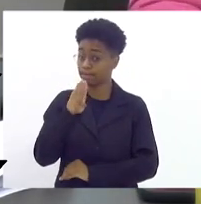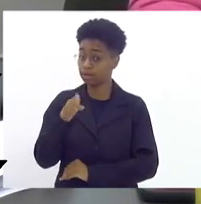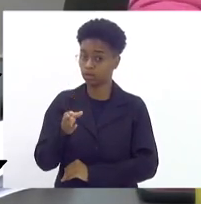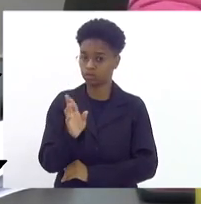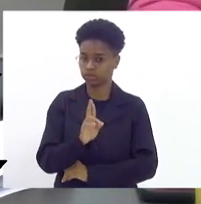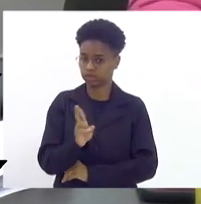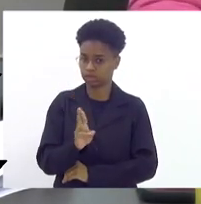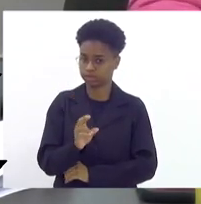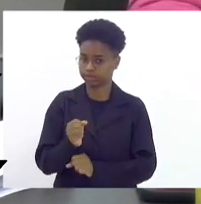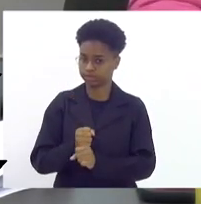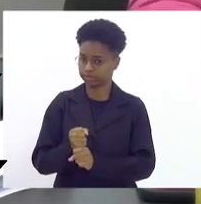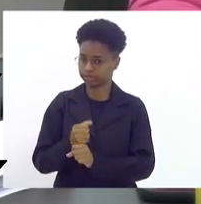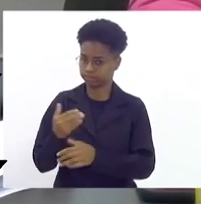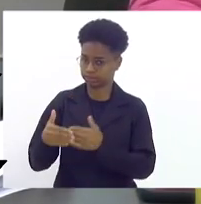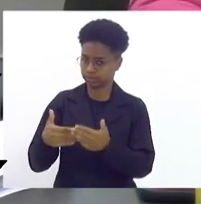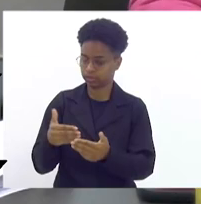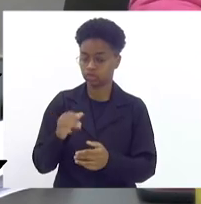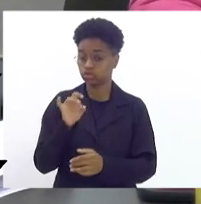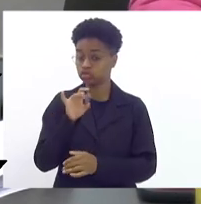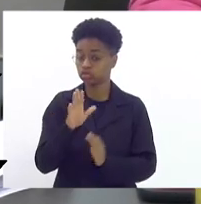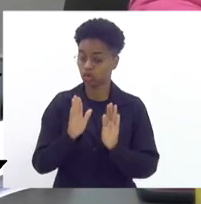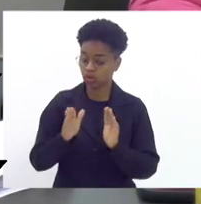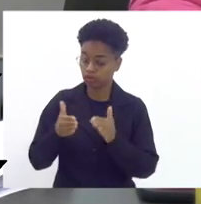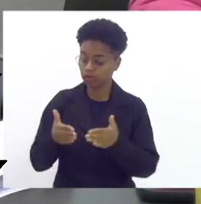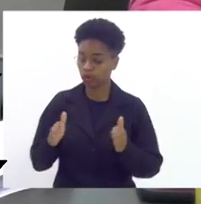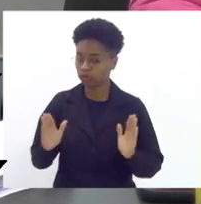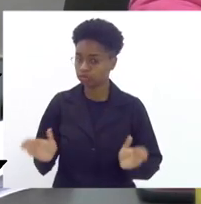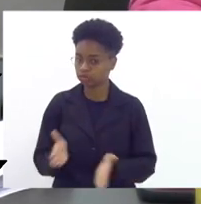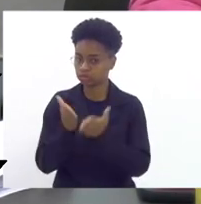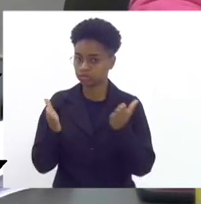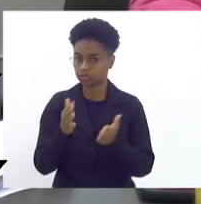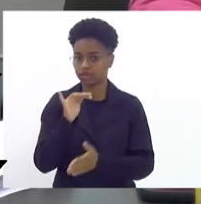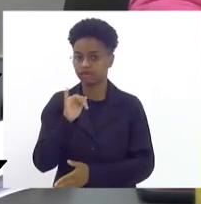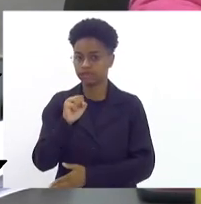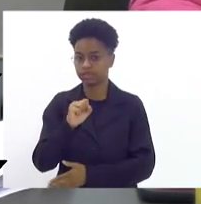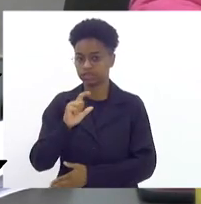ano de incentivos fiscais. Então,